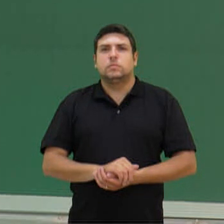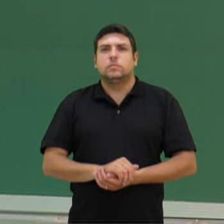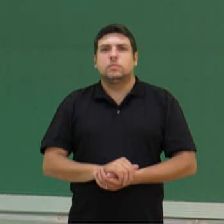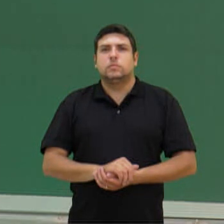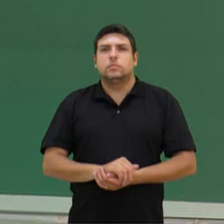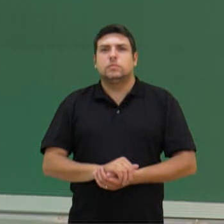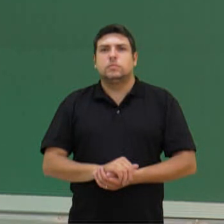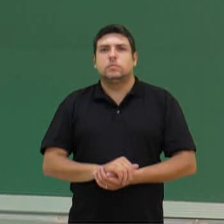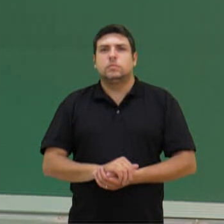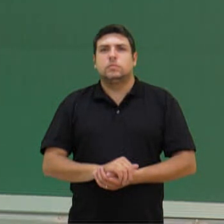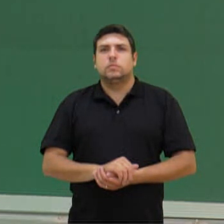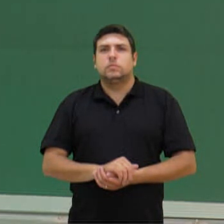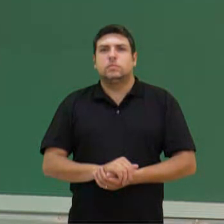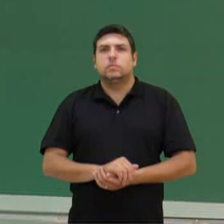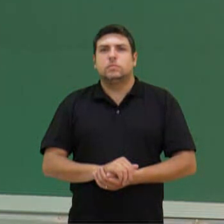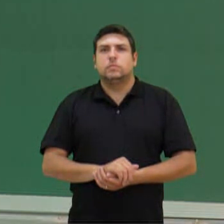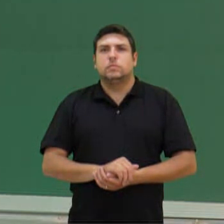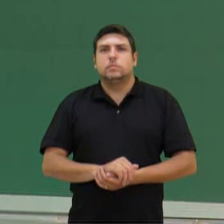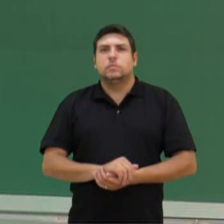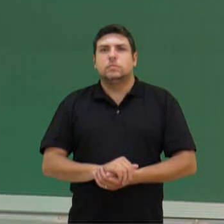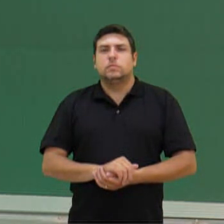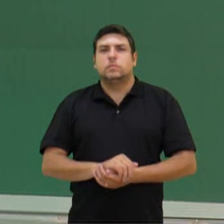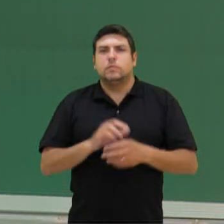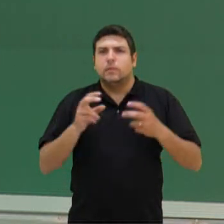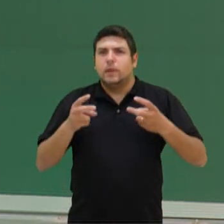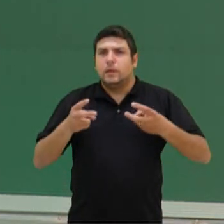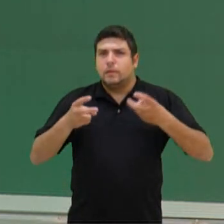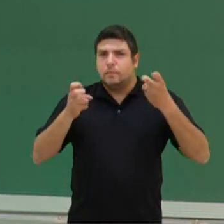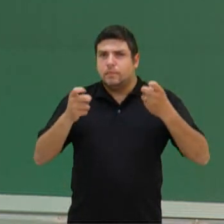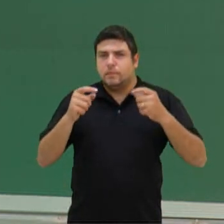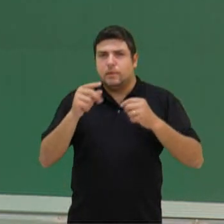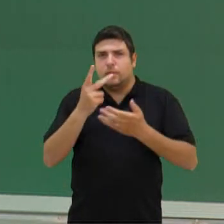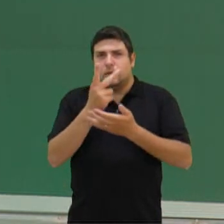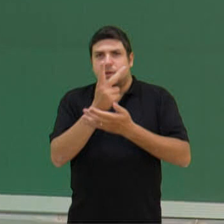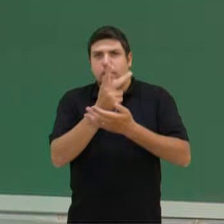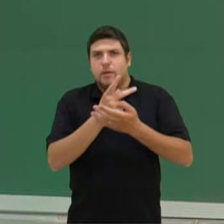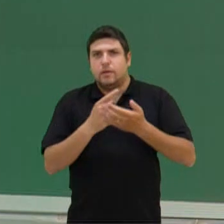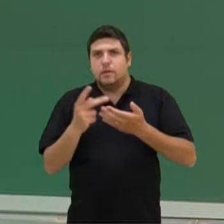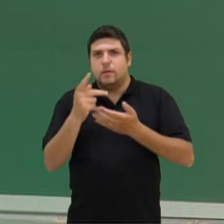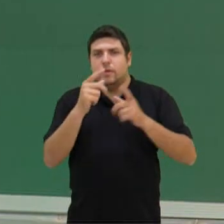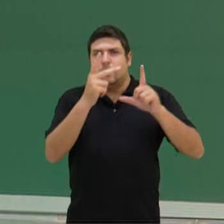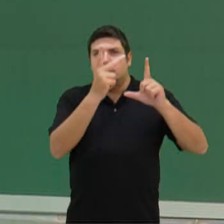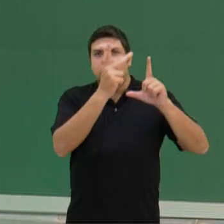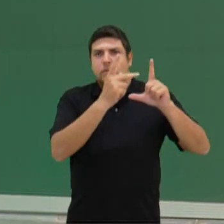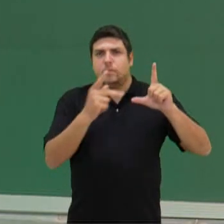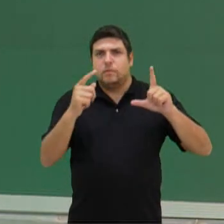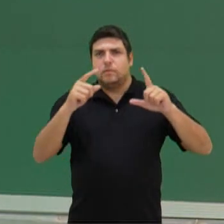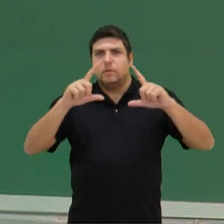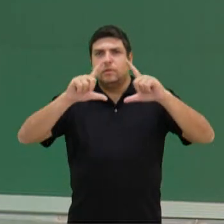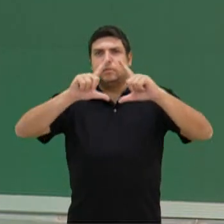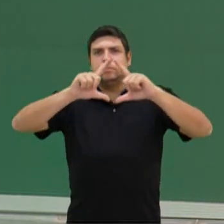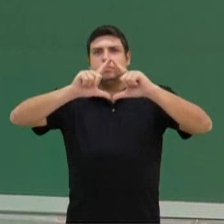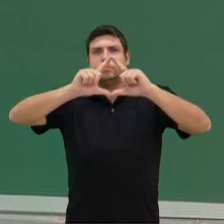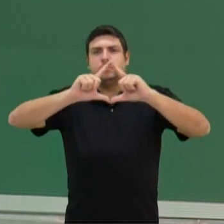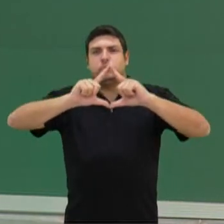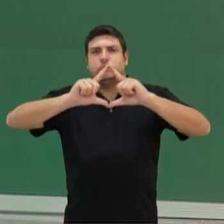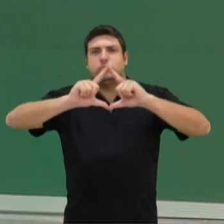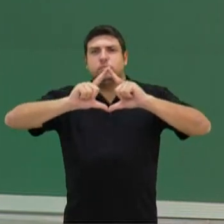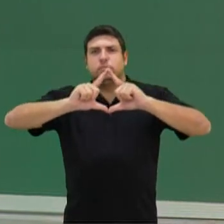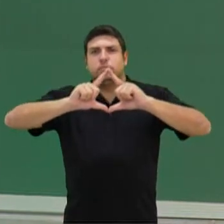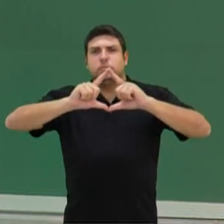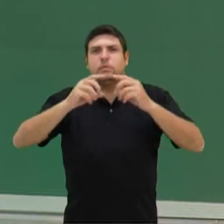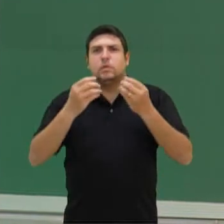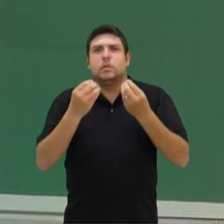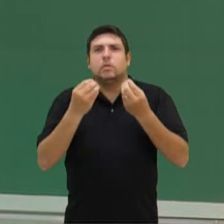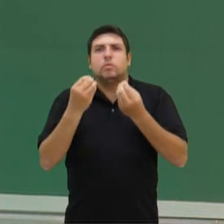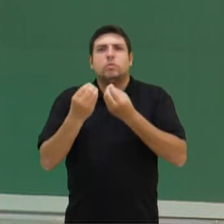8 e 5. Veja que ele formou um losango. Então, baseado nessa informação, como a